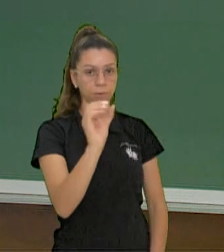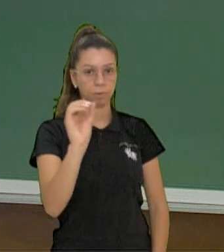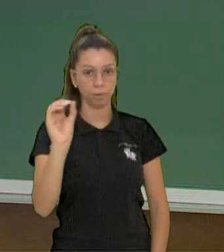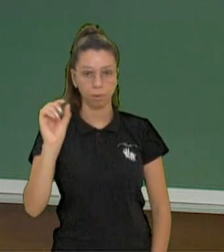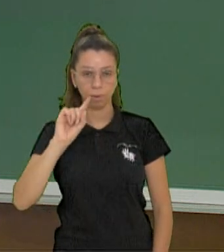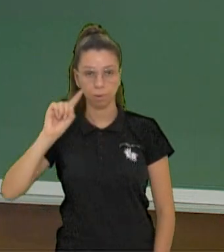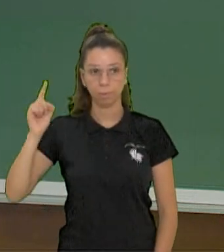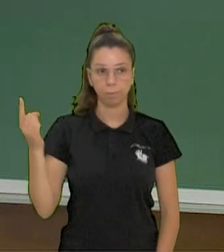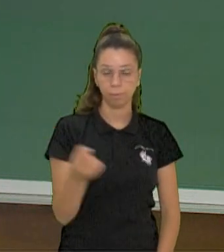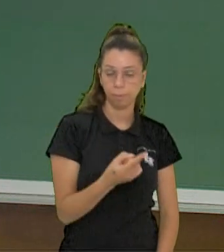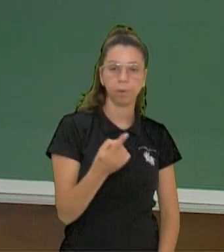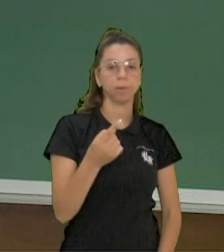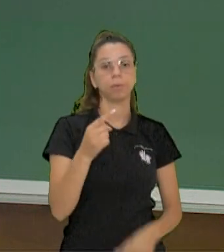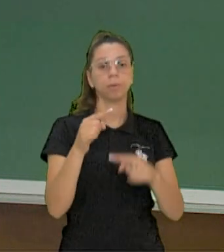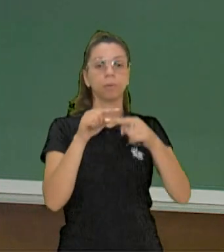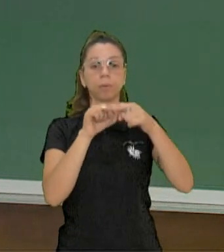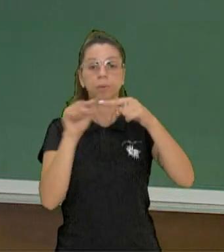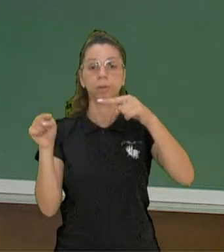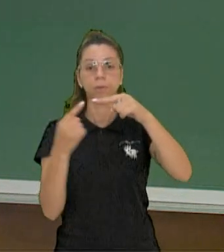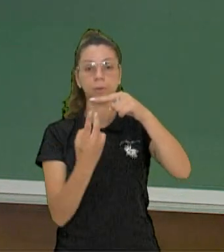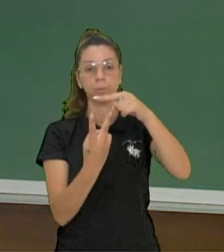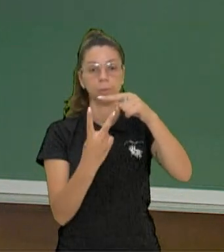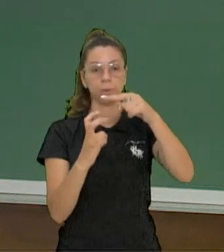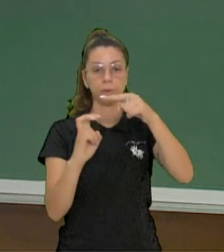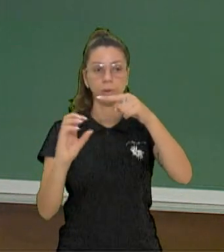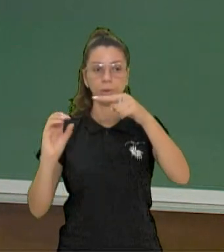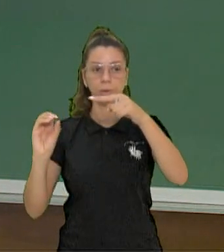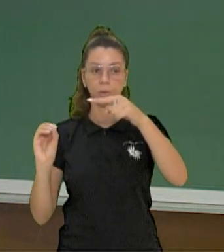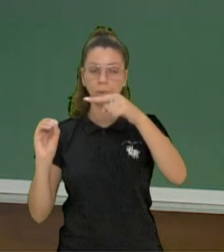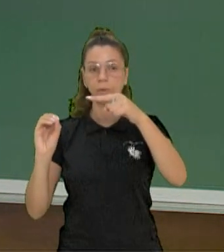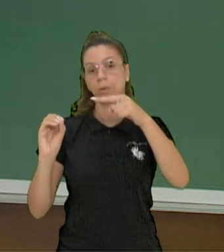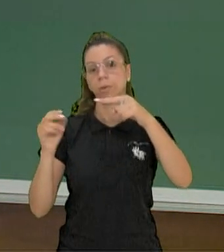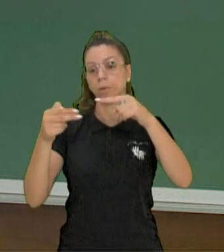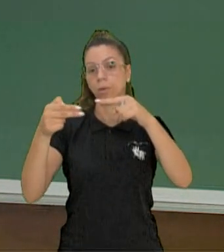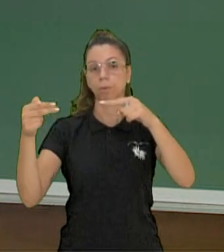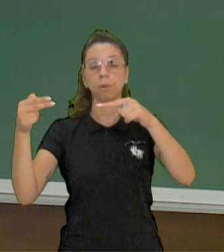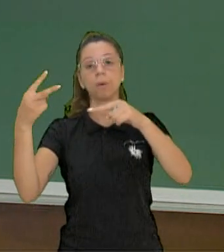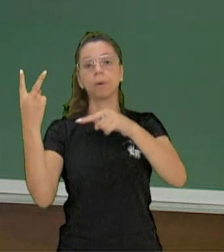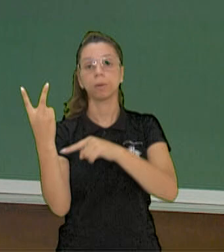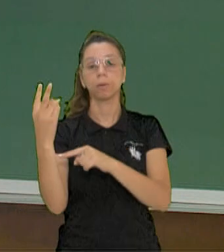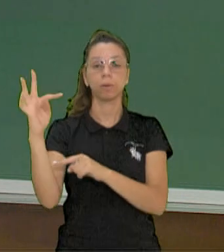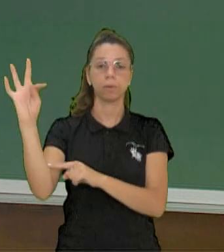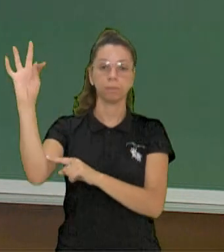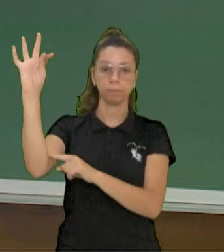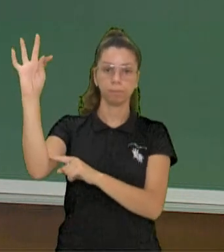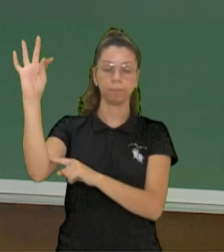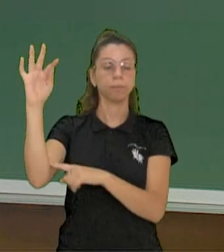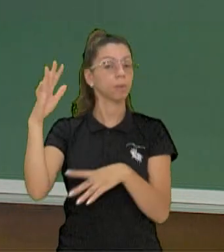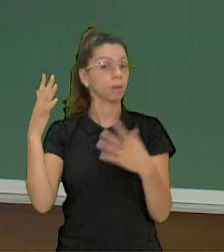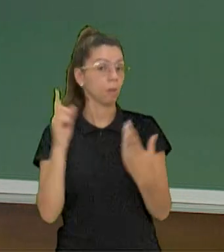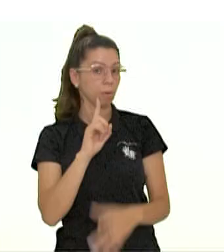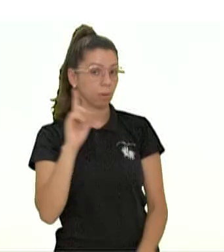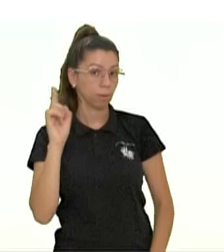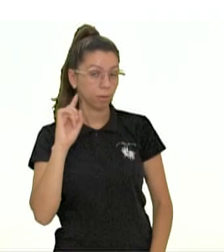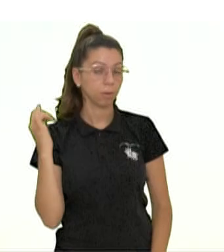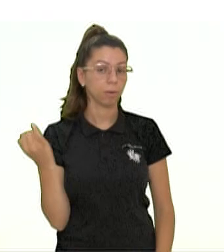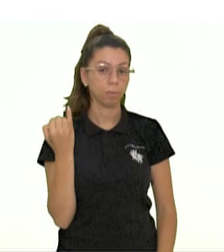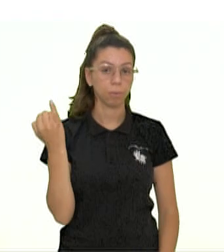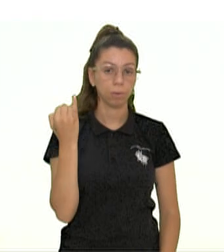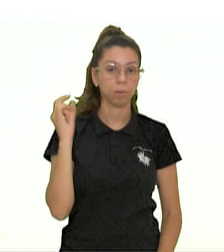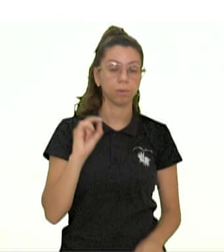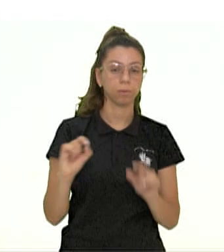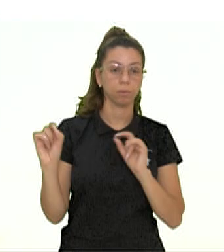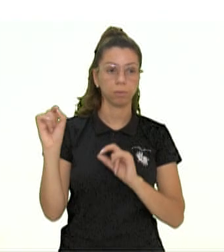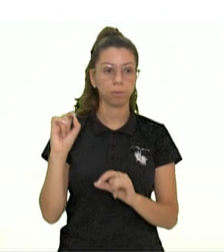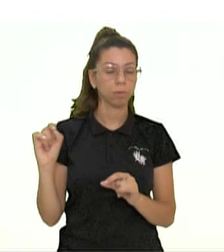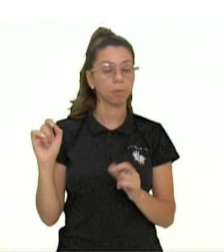mil dividido por 2.500 igual a 2 elevado a T. Aqui, pessoal, é bem importante, bem legal, porque você vai